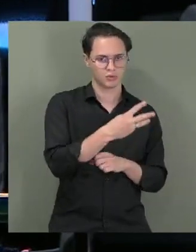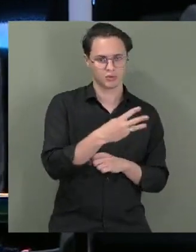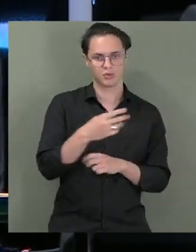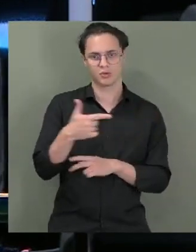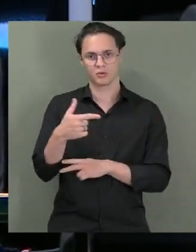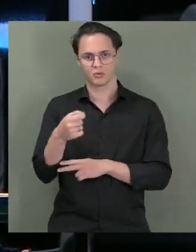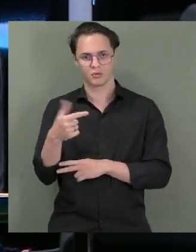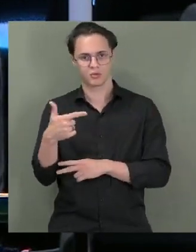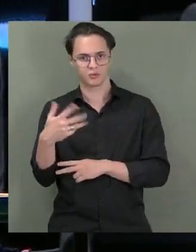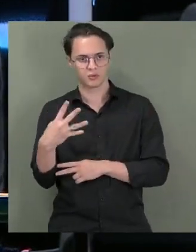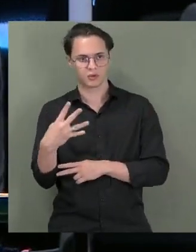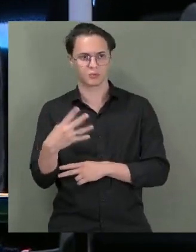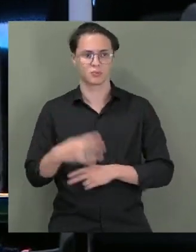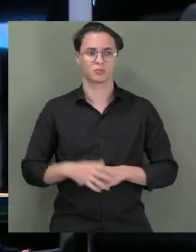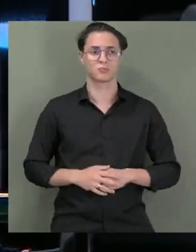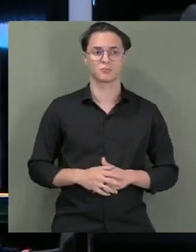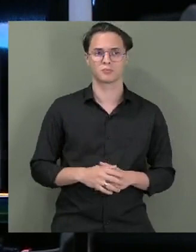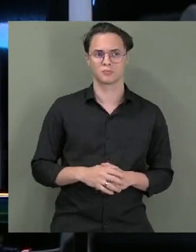e 2024.